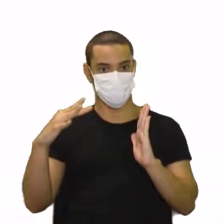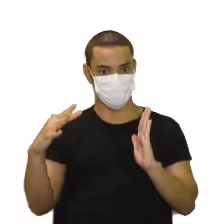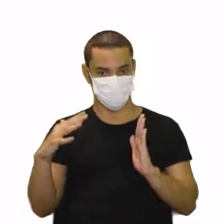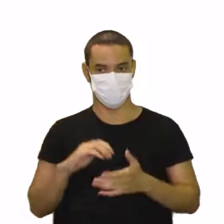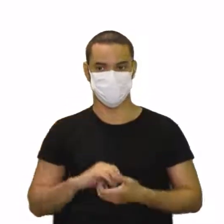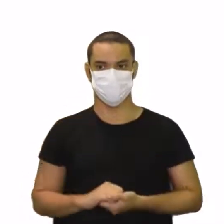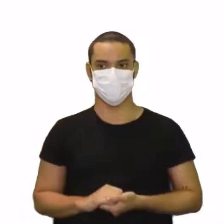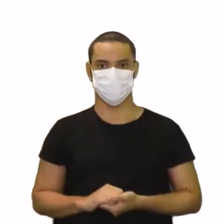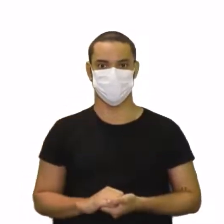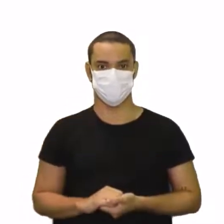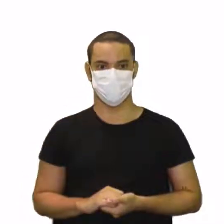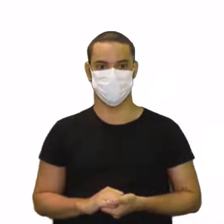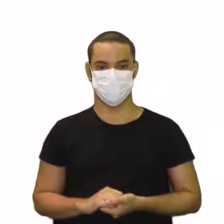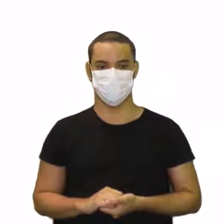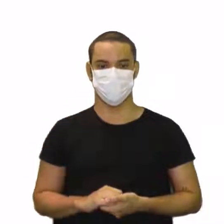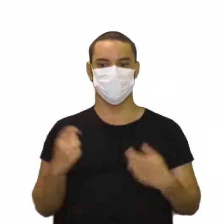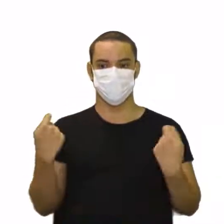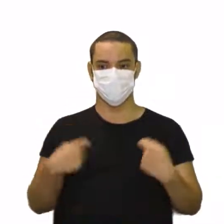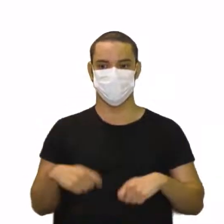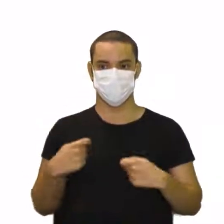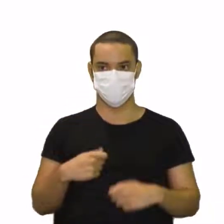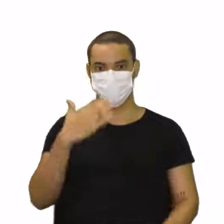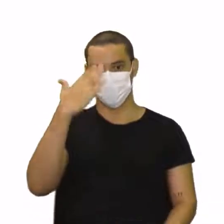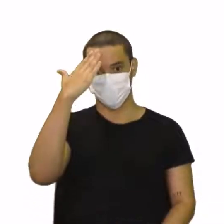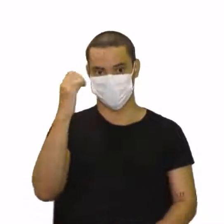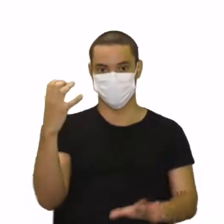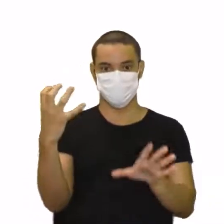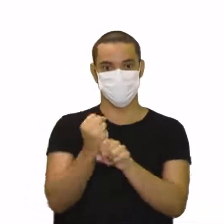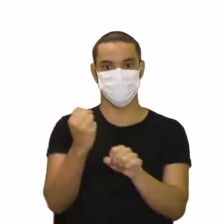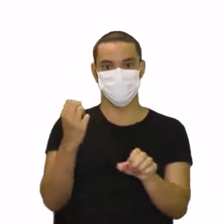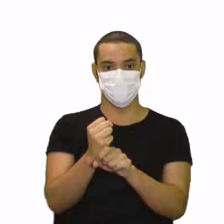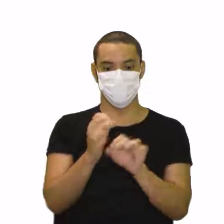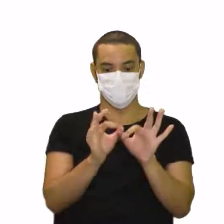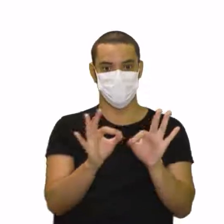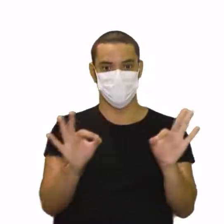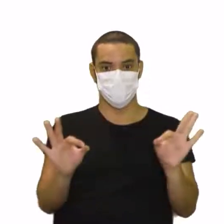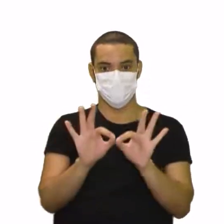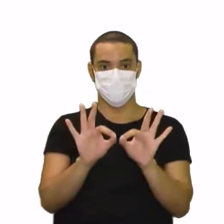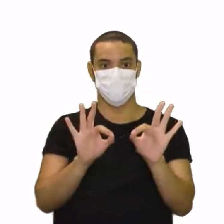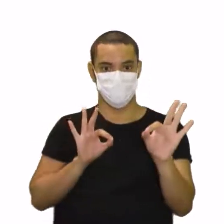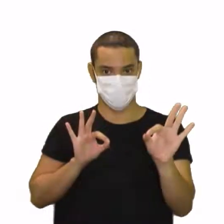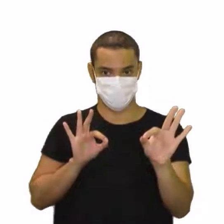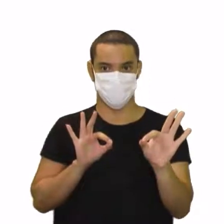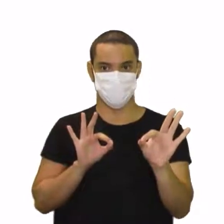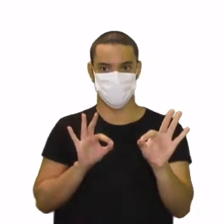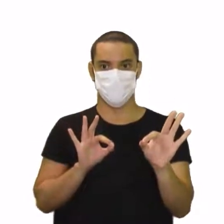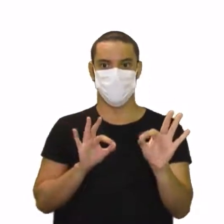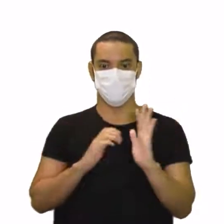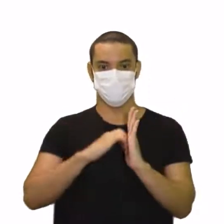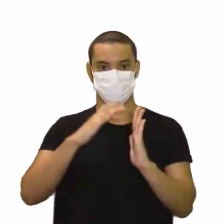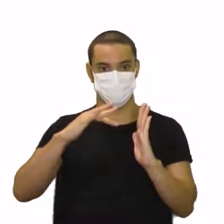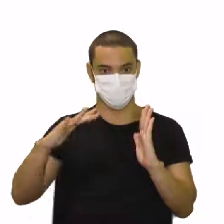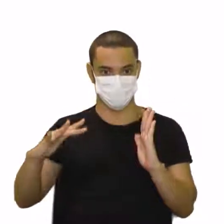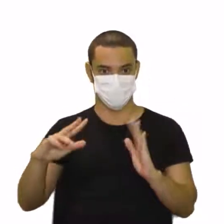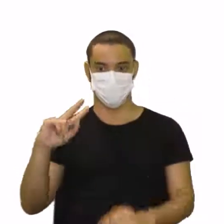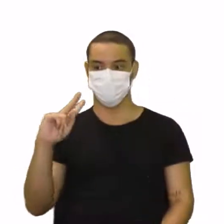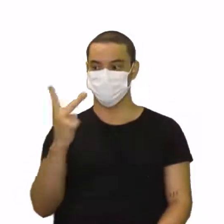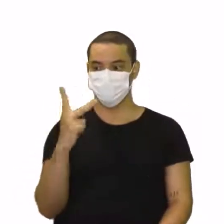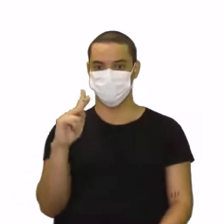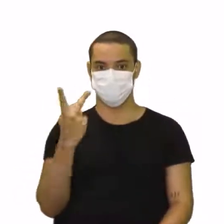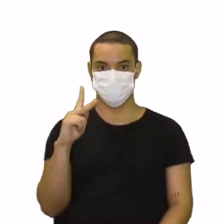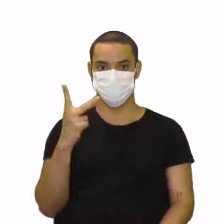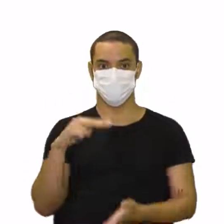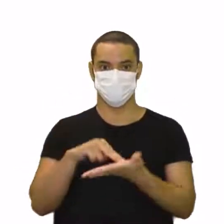olha só, ele está pedindo para calcular o comprimento de onda, certo? H já é